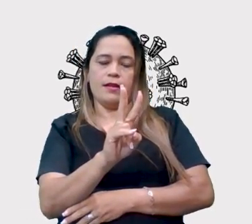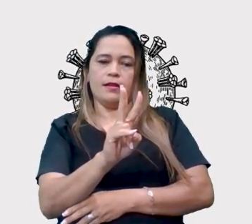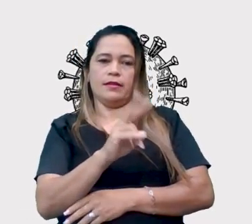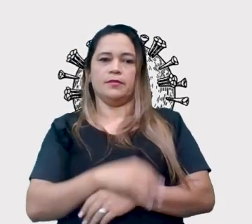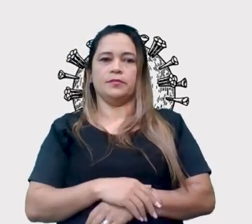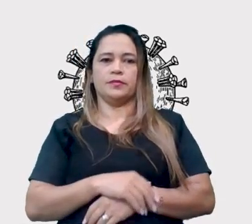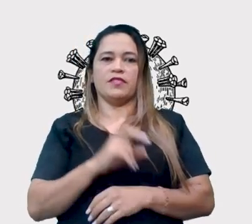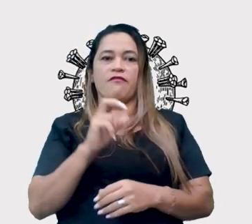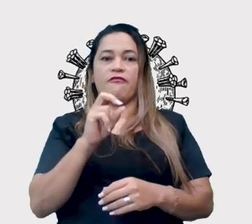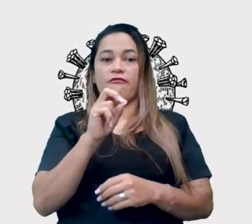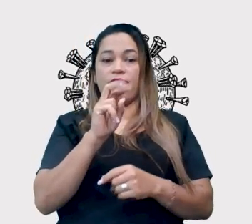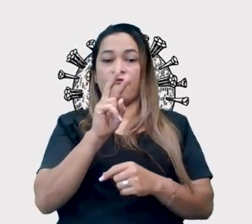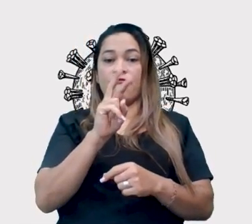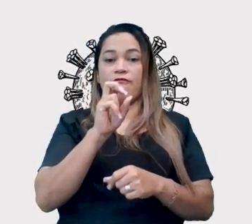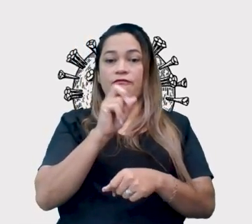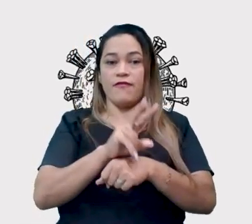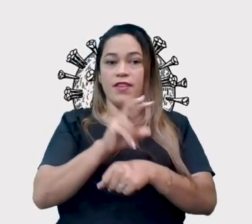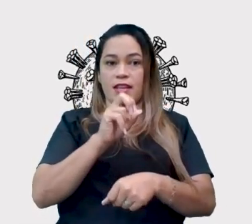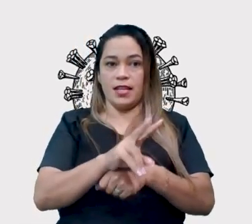de vírus da